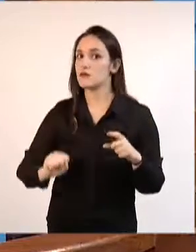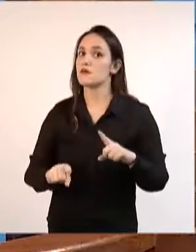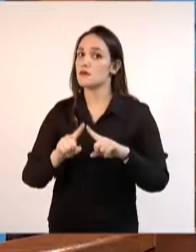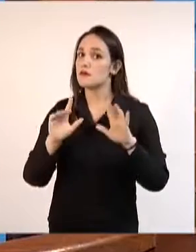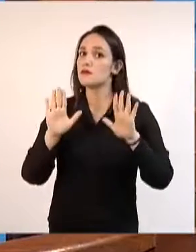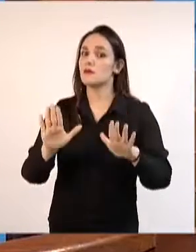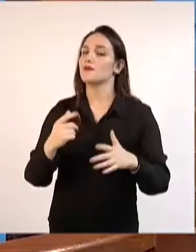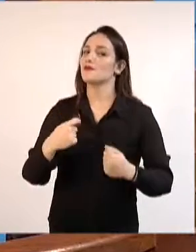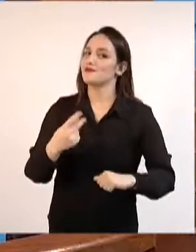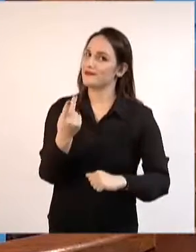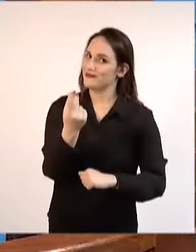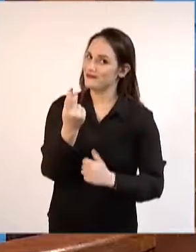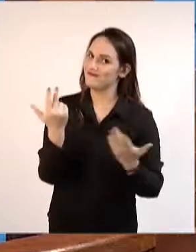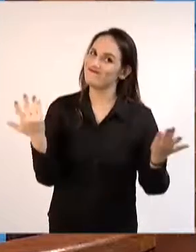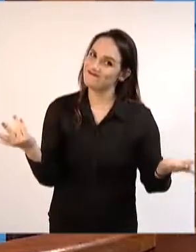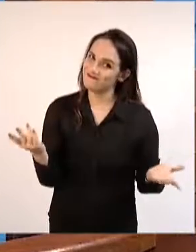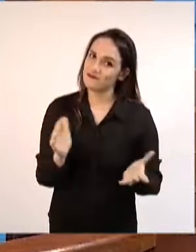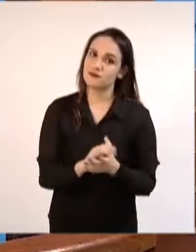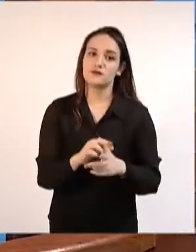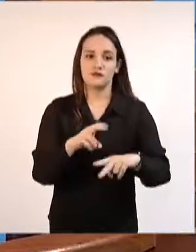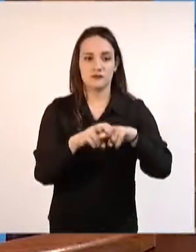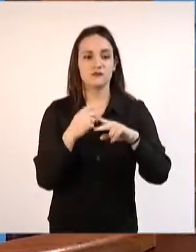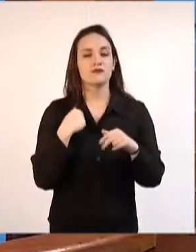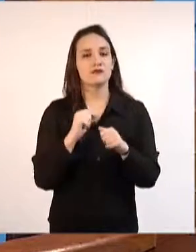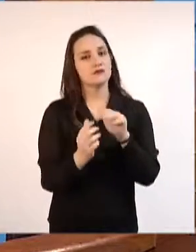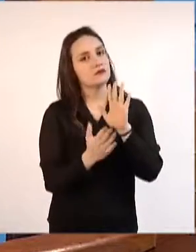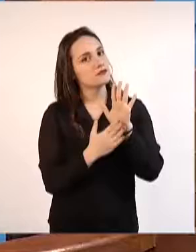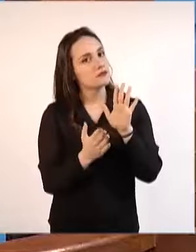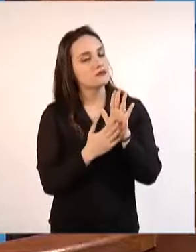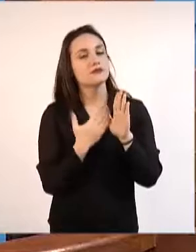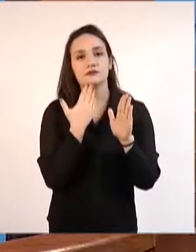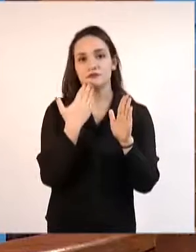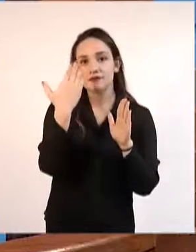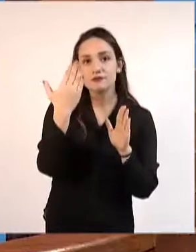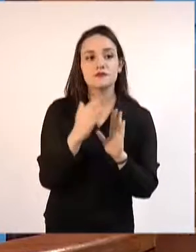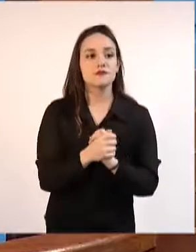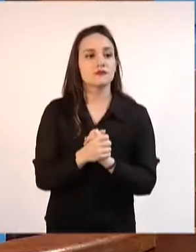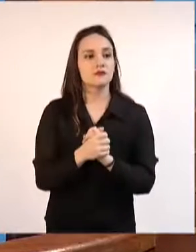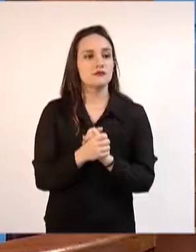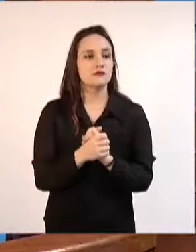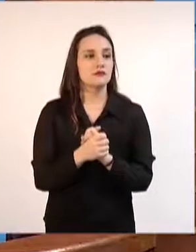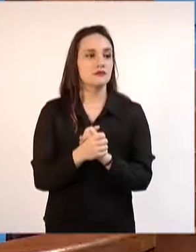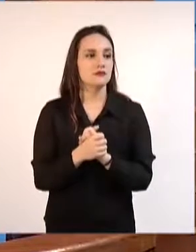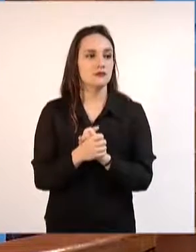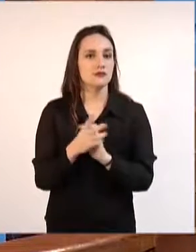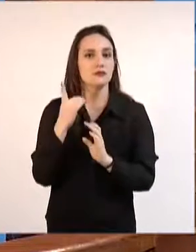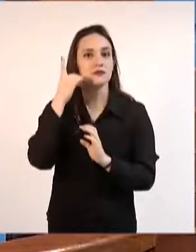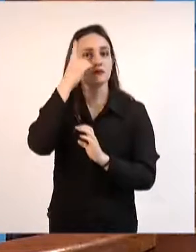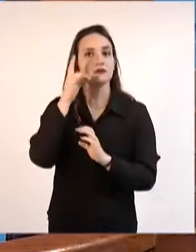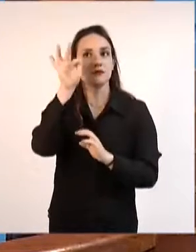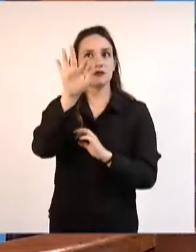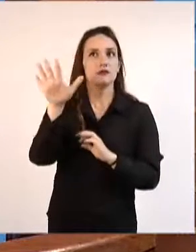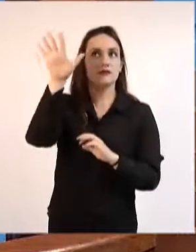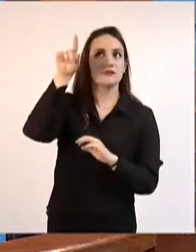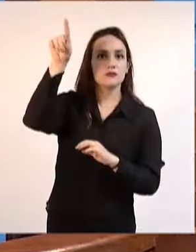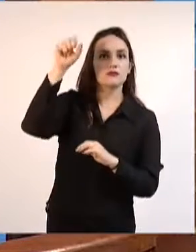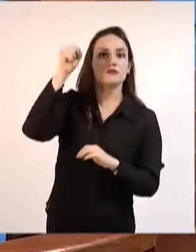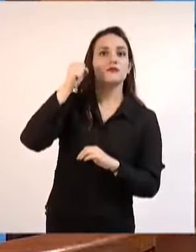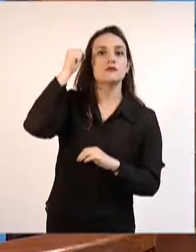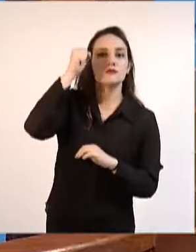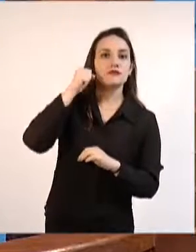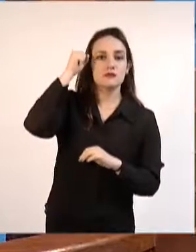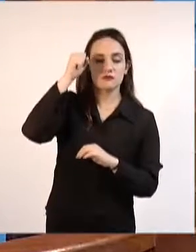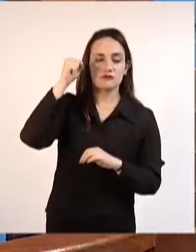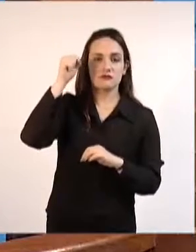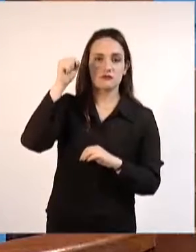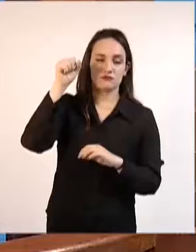recurso. Por isso eu já propus aqui, inclusive, que os nossos deputados federais e senadores, nossos 11